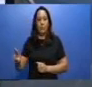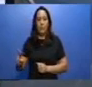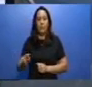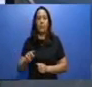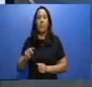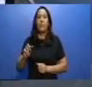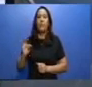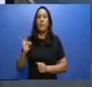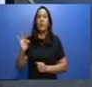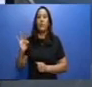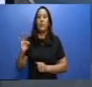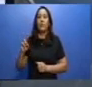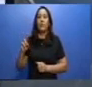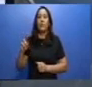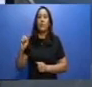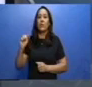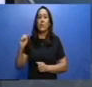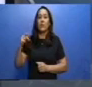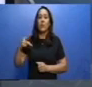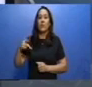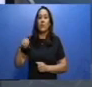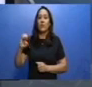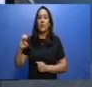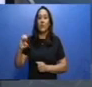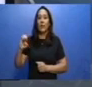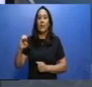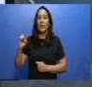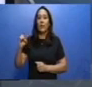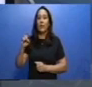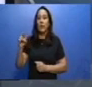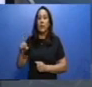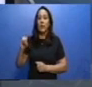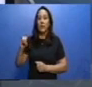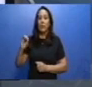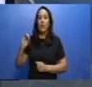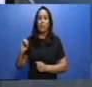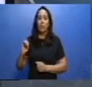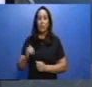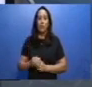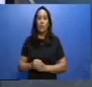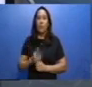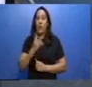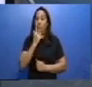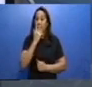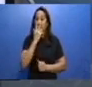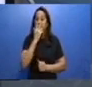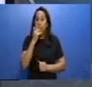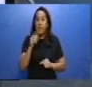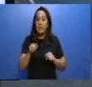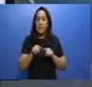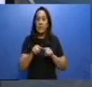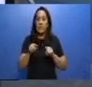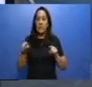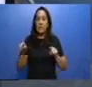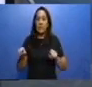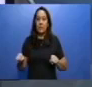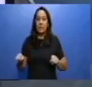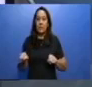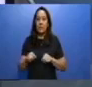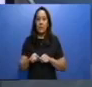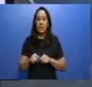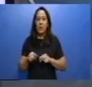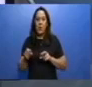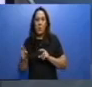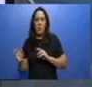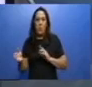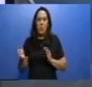chama trapézio. Vocês estão vendo? É mais ou menos parecido com o retângulo, mas vocês percebem que